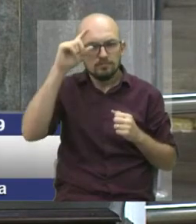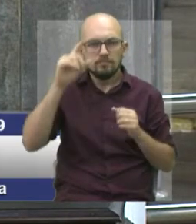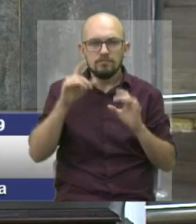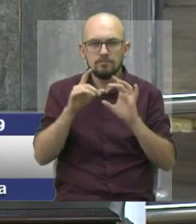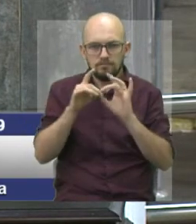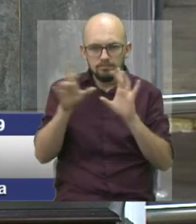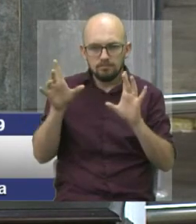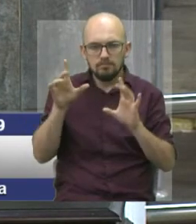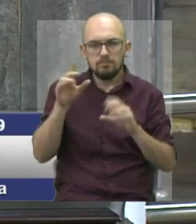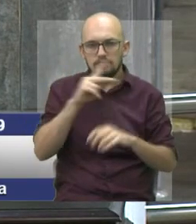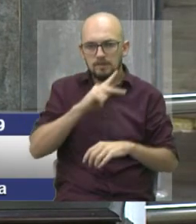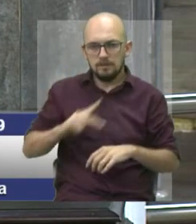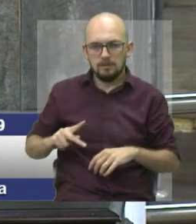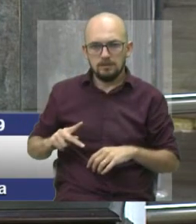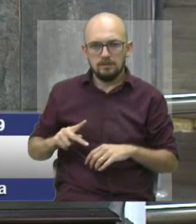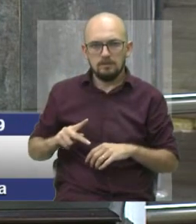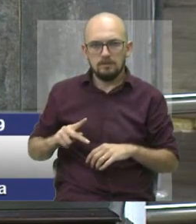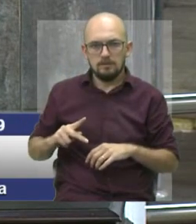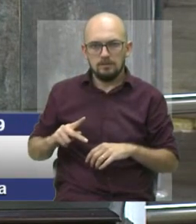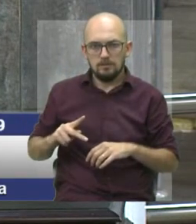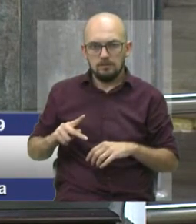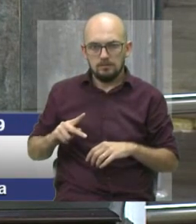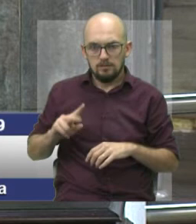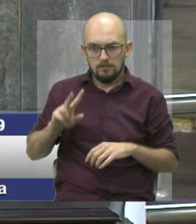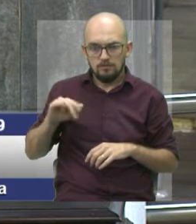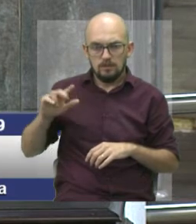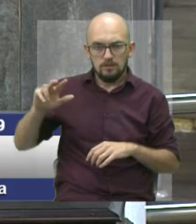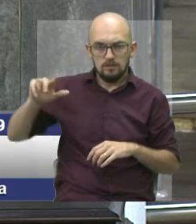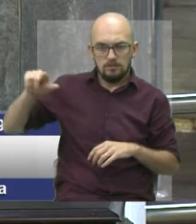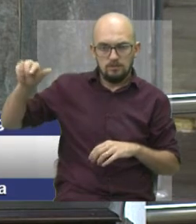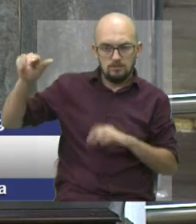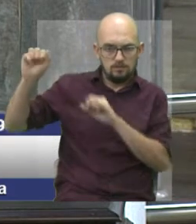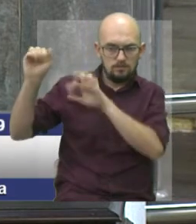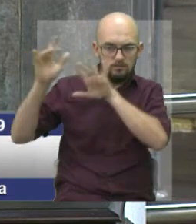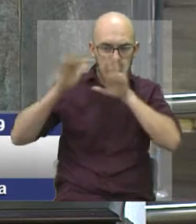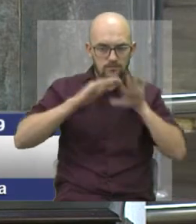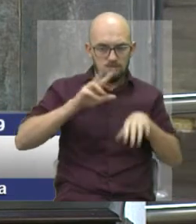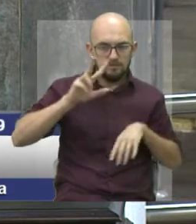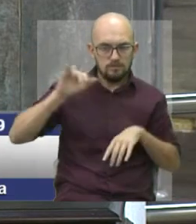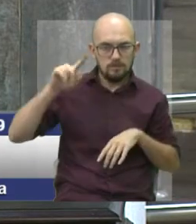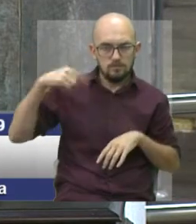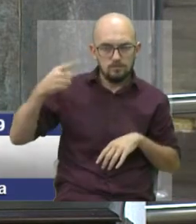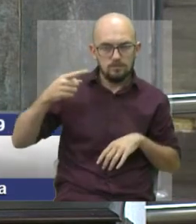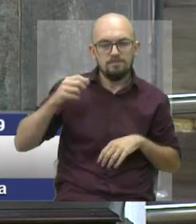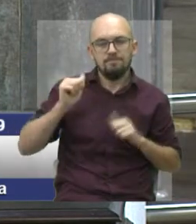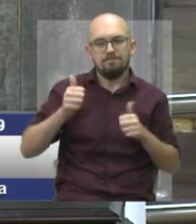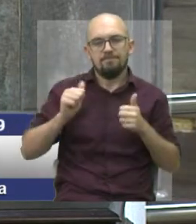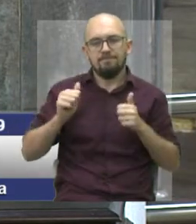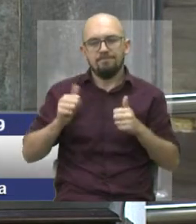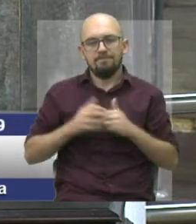Presidente, o senhor vai trazê-los depois aqui no plenário, é isso? Tá.